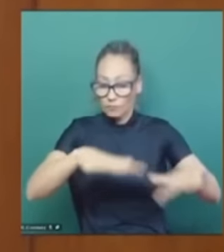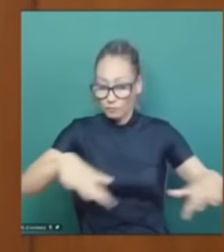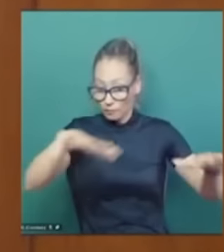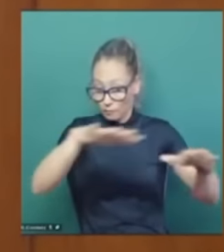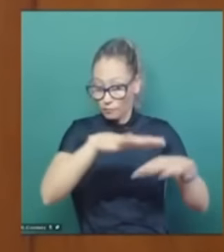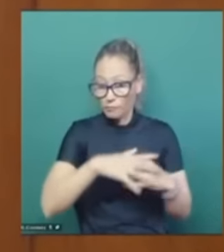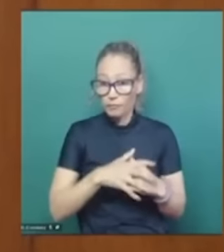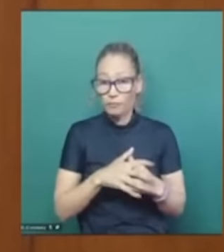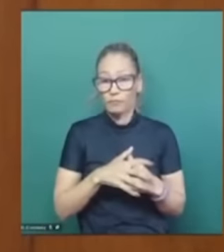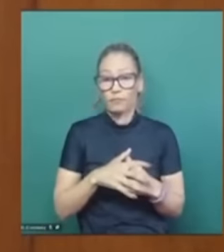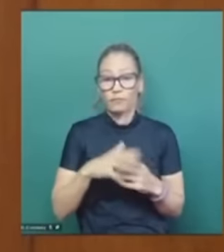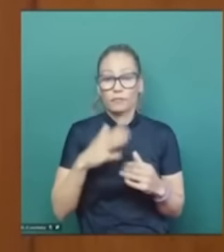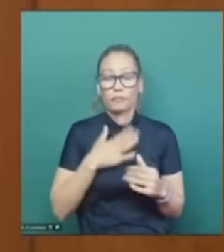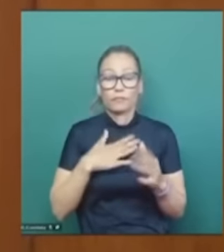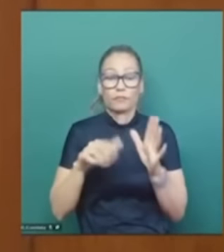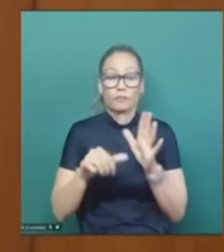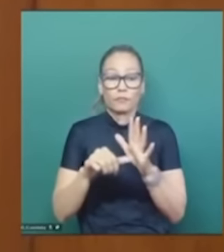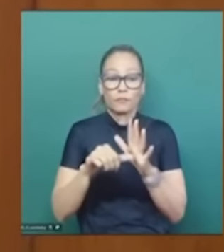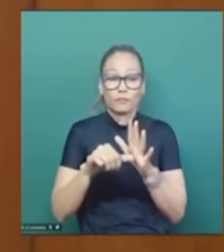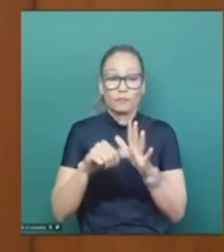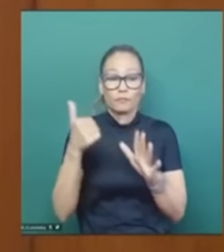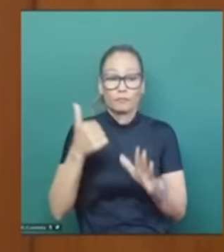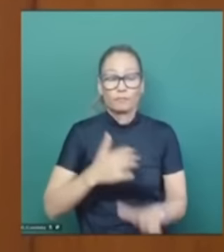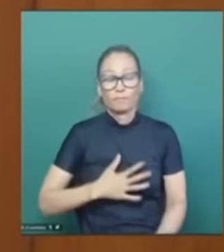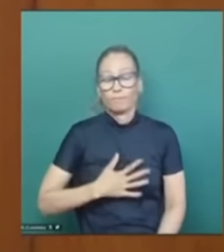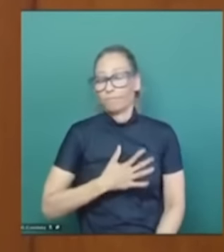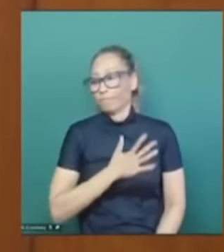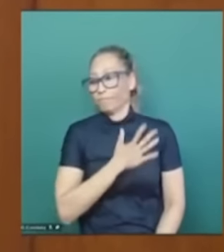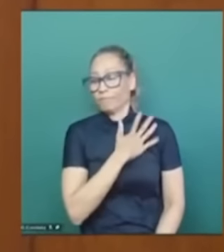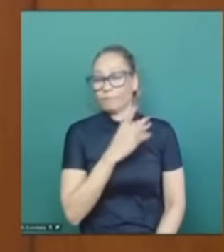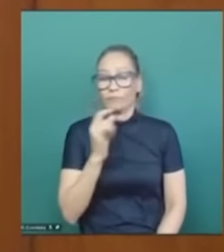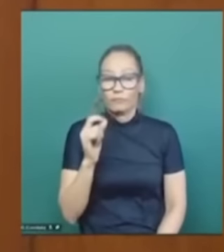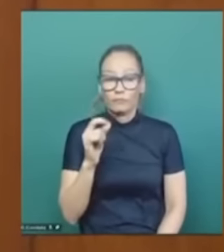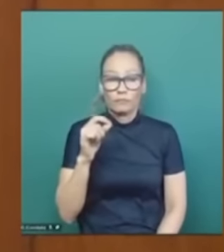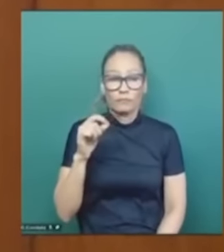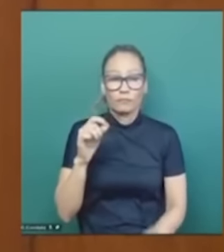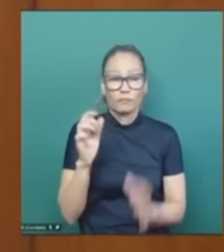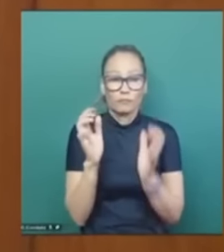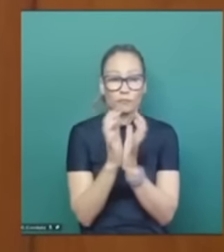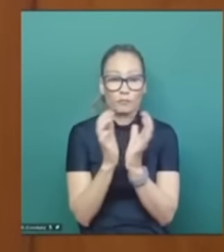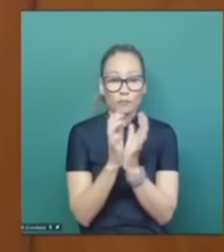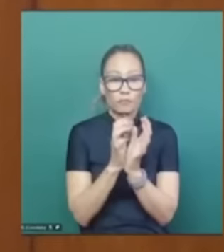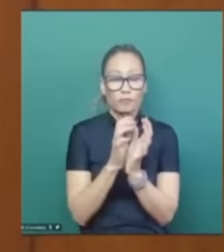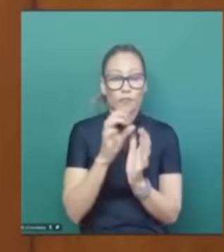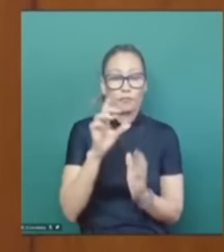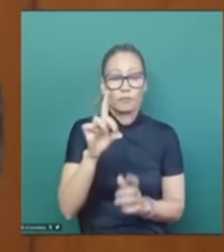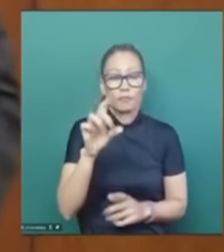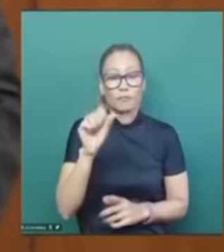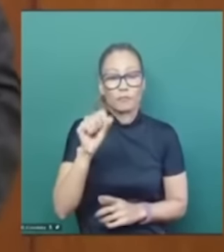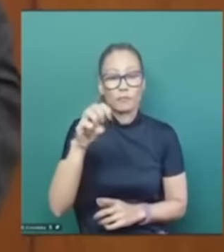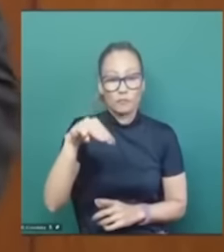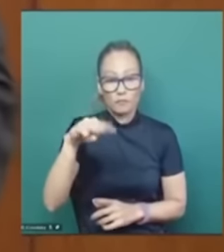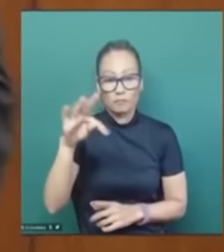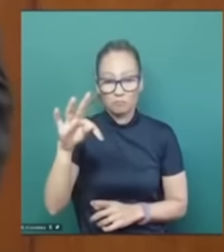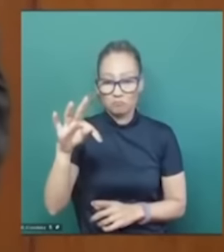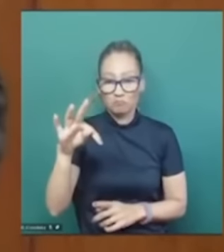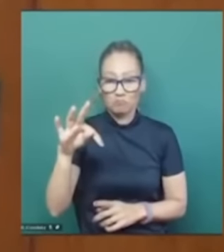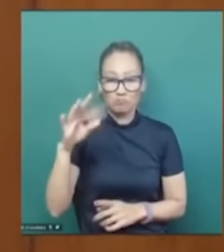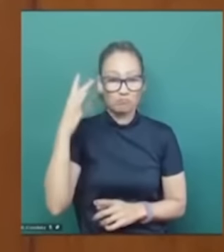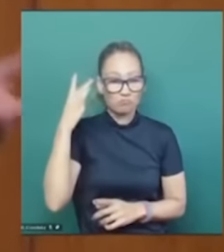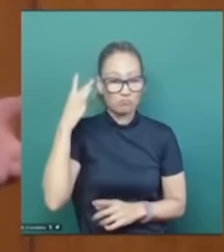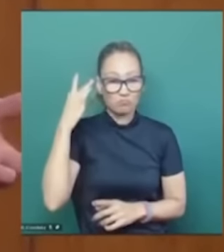a minha primeira repulsa. Os membros do MST foram embora, estavam aqui. Não sei se é porque chegou o pão com mortadela para eles